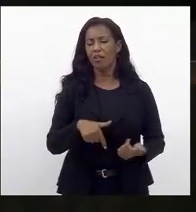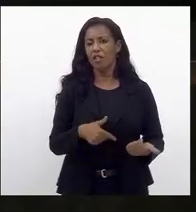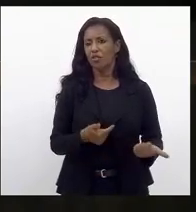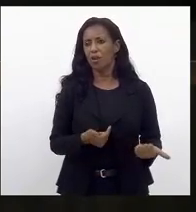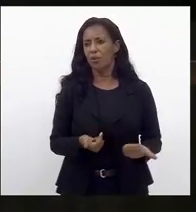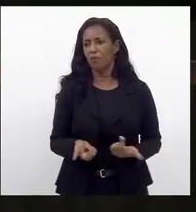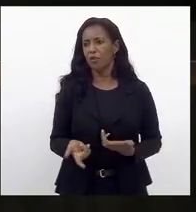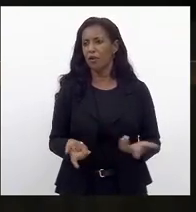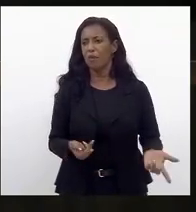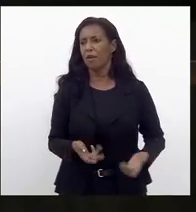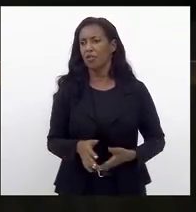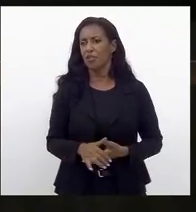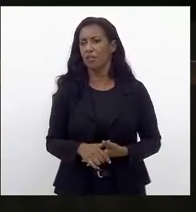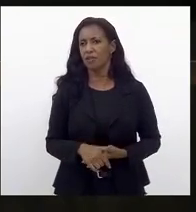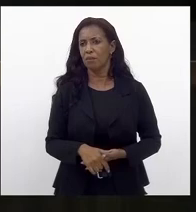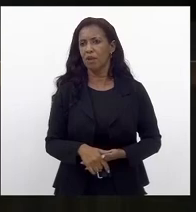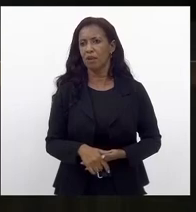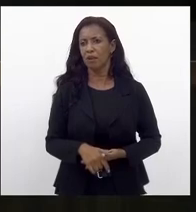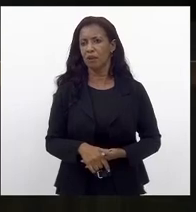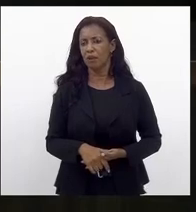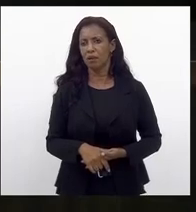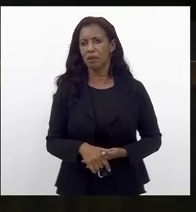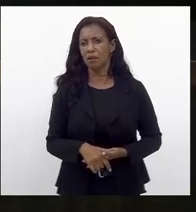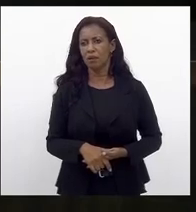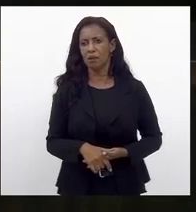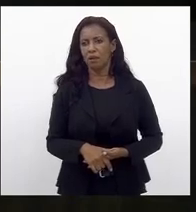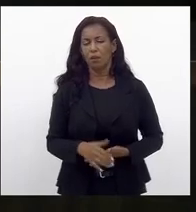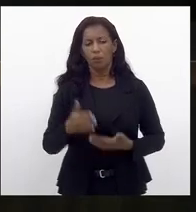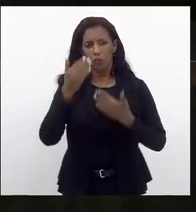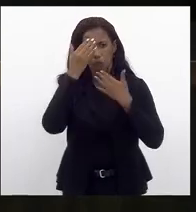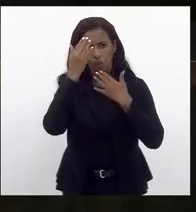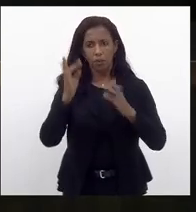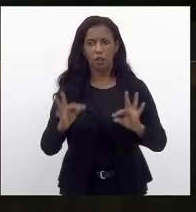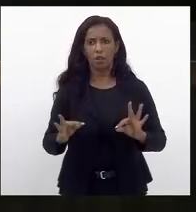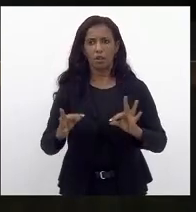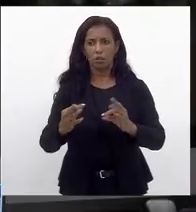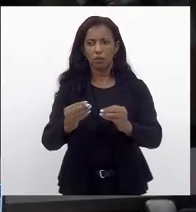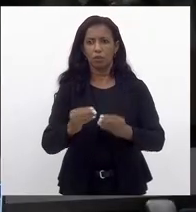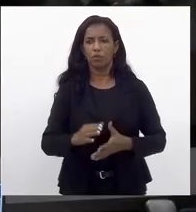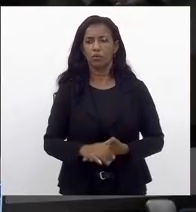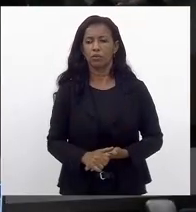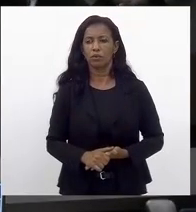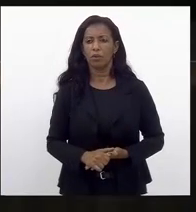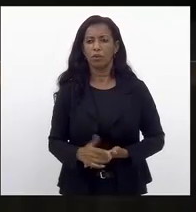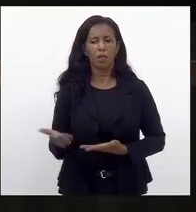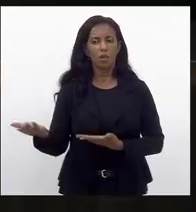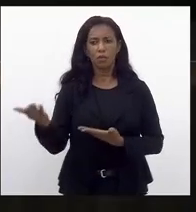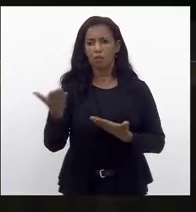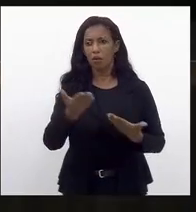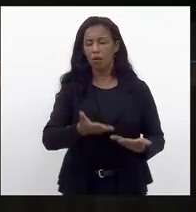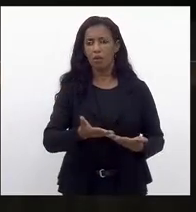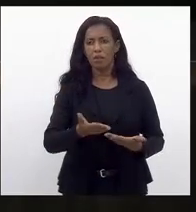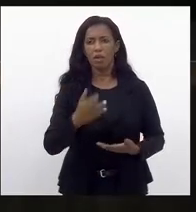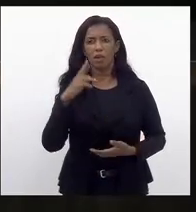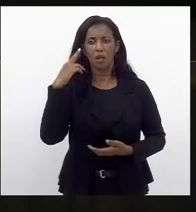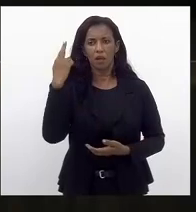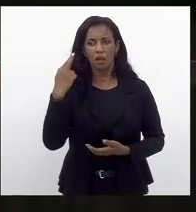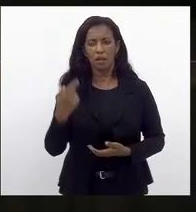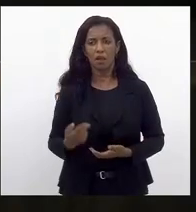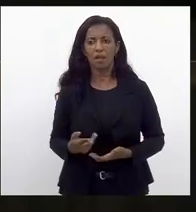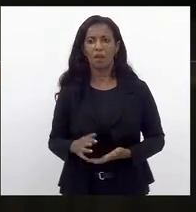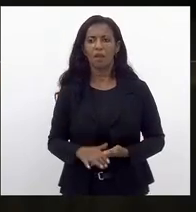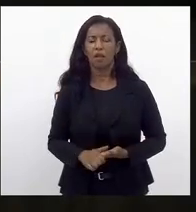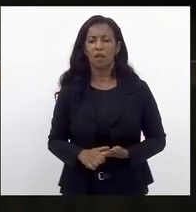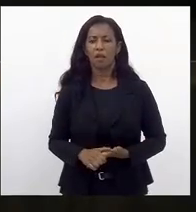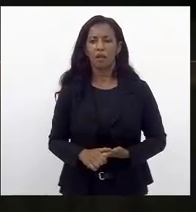das assessorias então meu muito obrigado a todas e todos e com a palavra deputada Renata vou